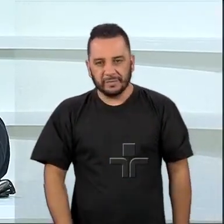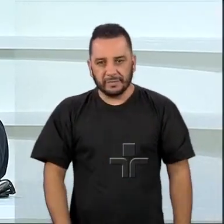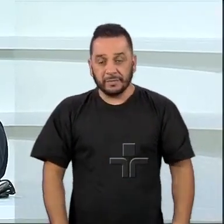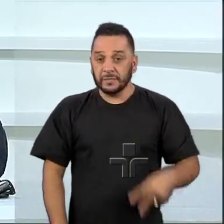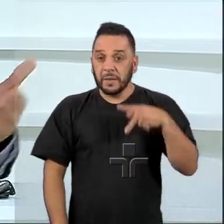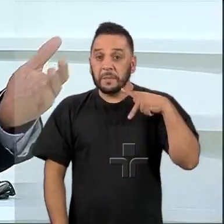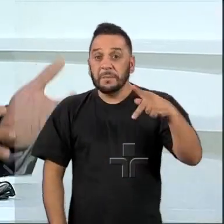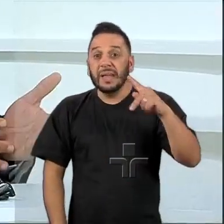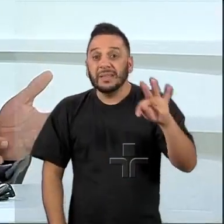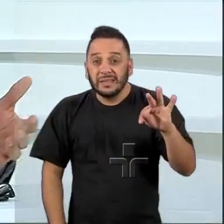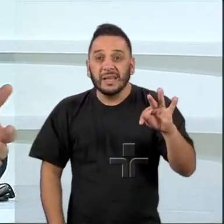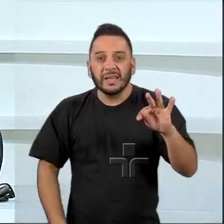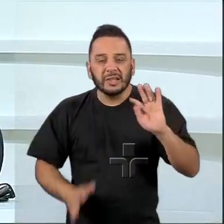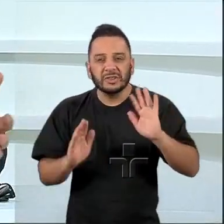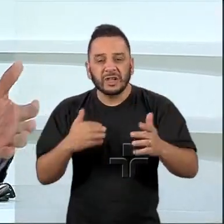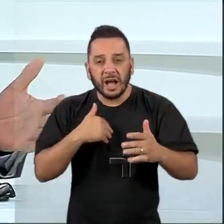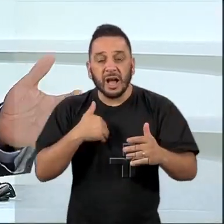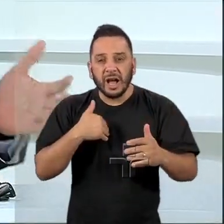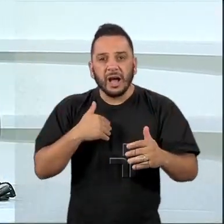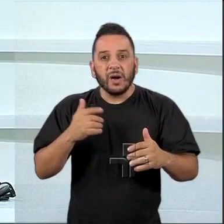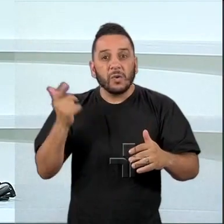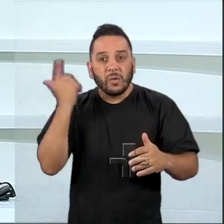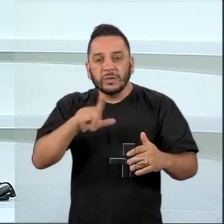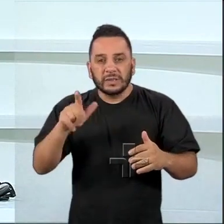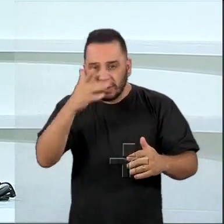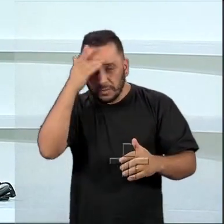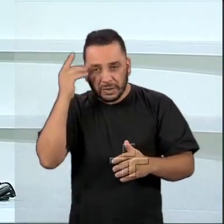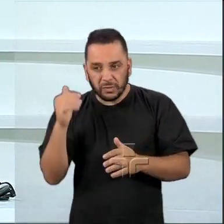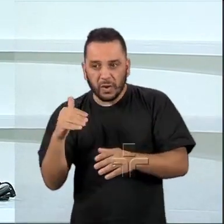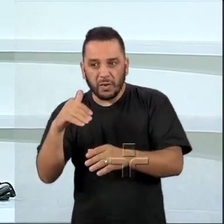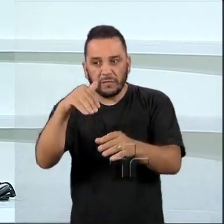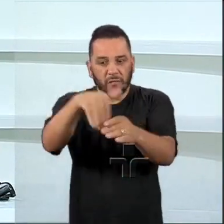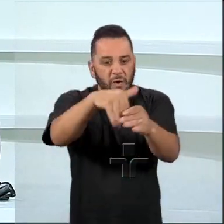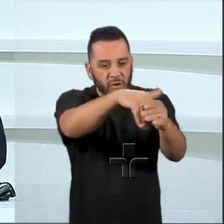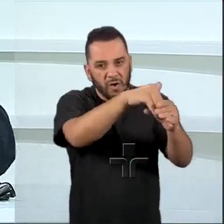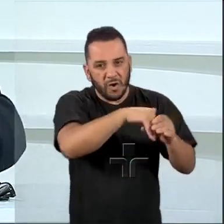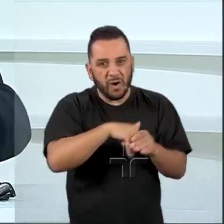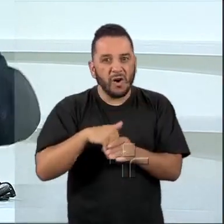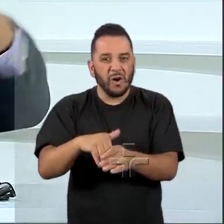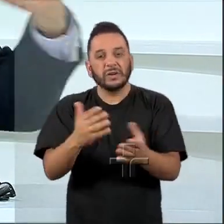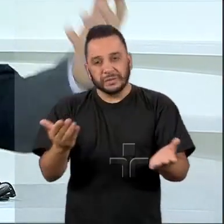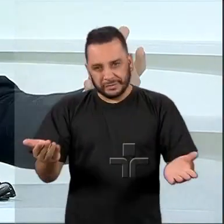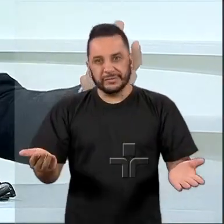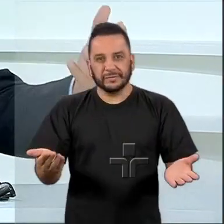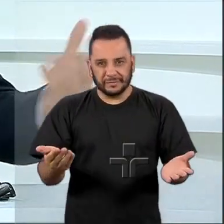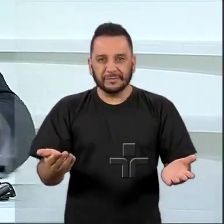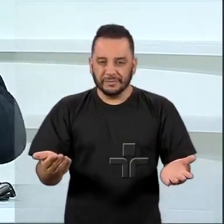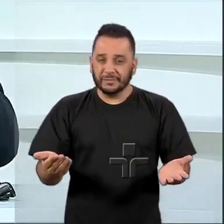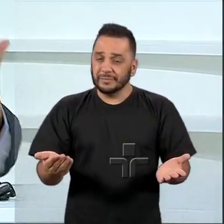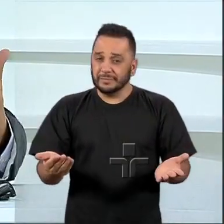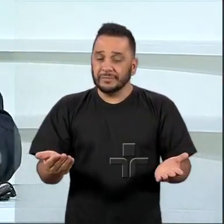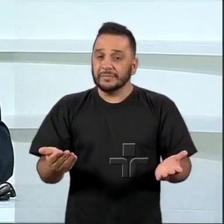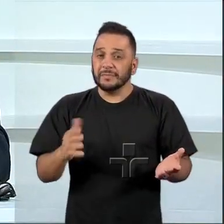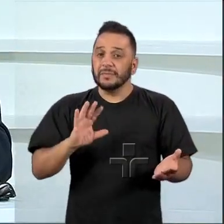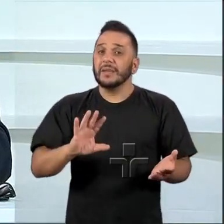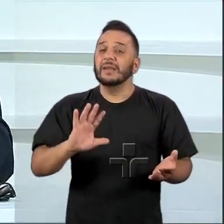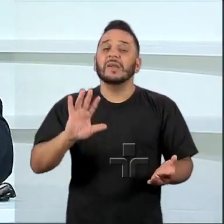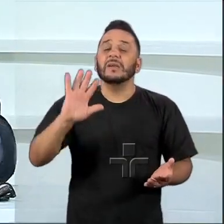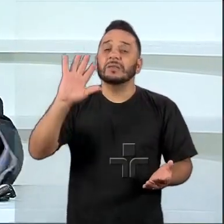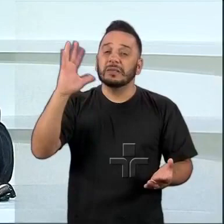o voto dos grotões, né? Que no passado ele não tinha. É claro, ele isso da elite e se inverteu.